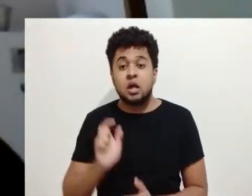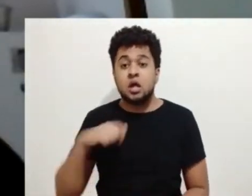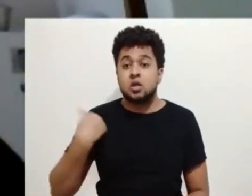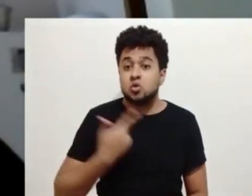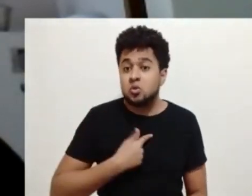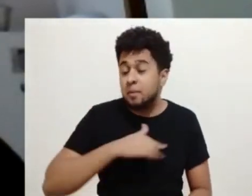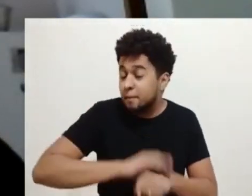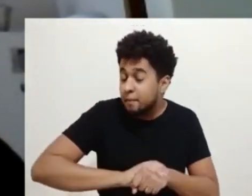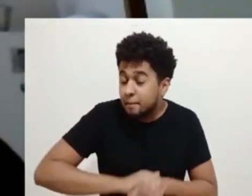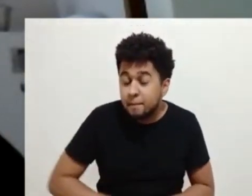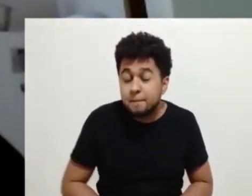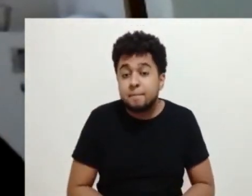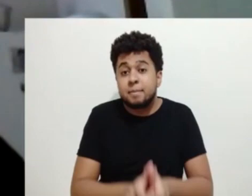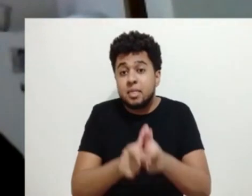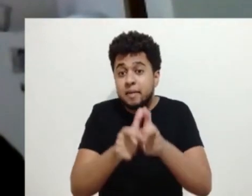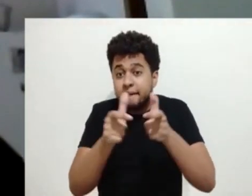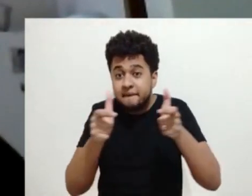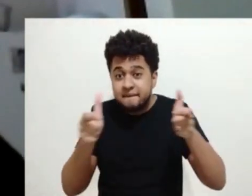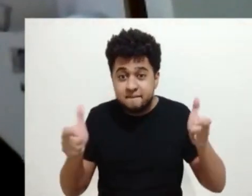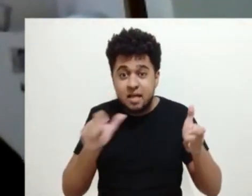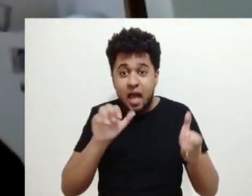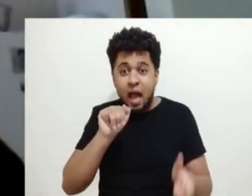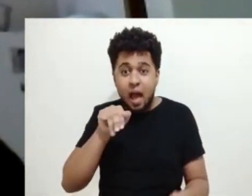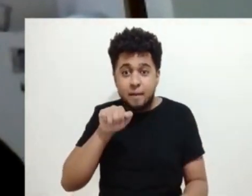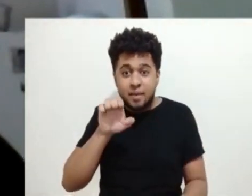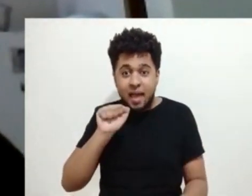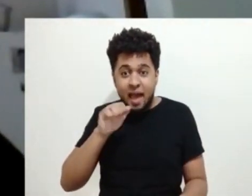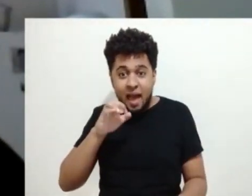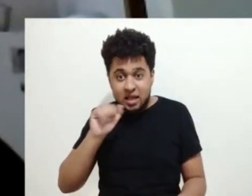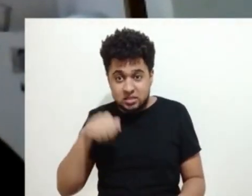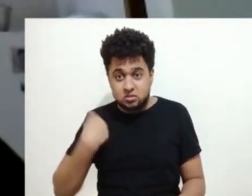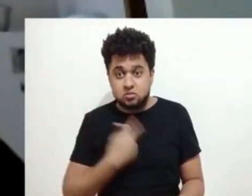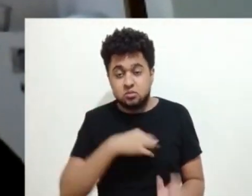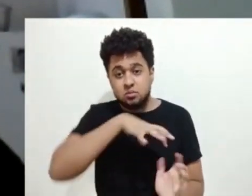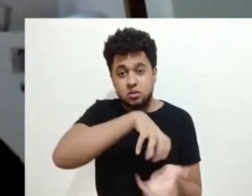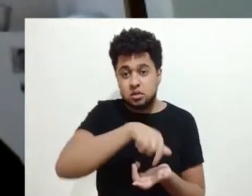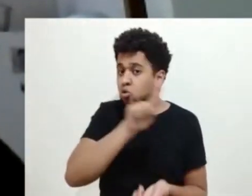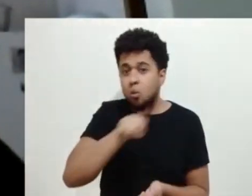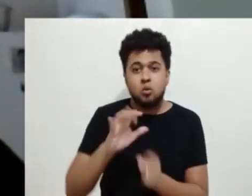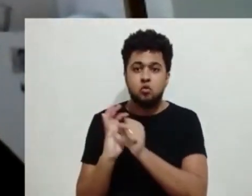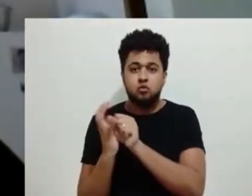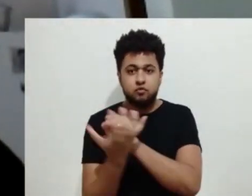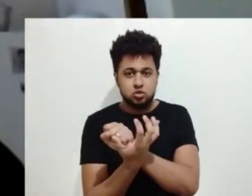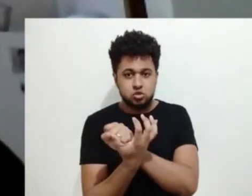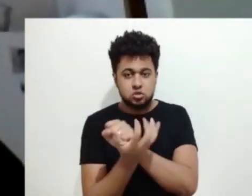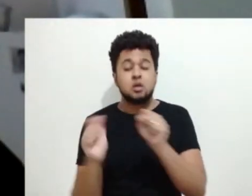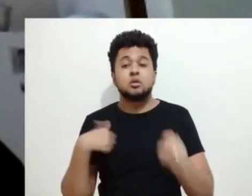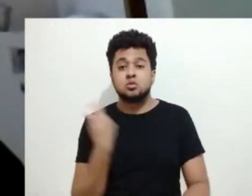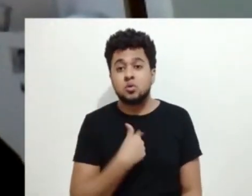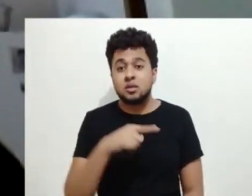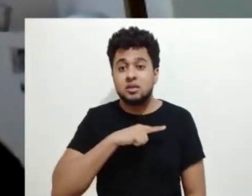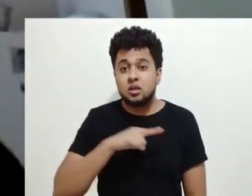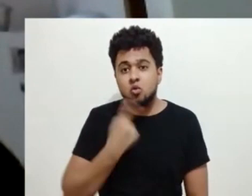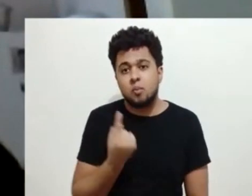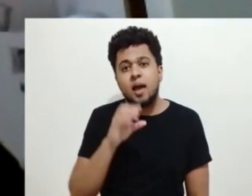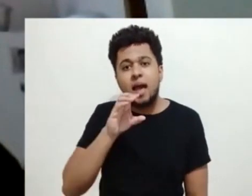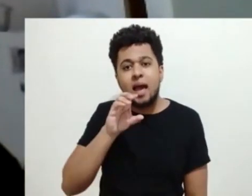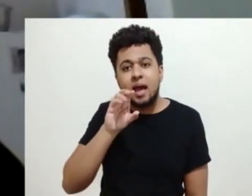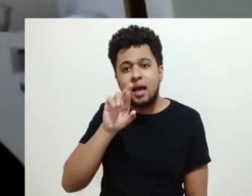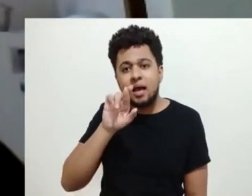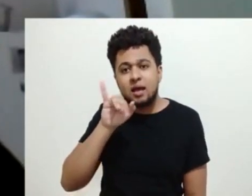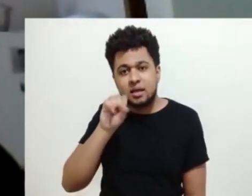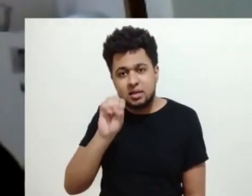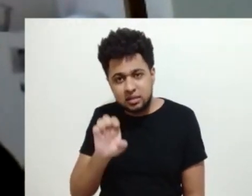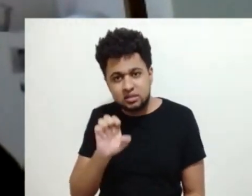dos micro-organismos, né? E lembrando que a maior ameaça à nossa vida nesse planeta não é a Covid.